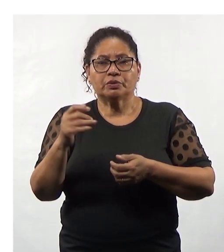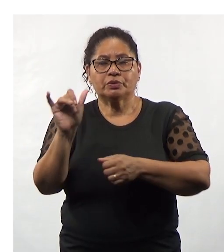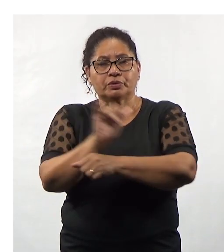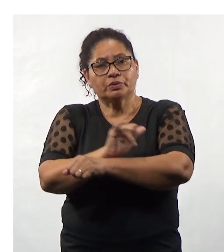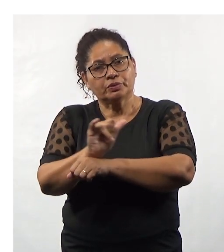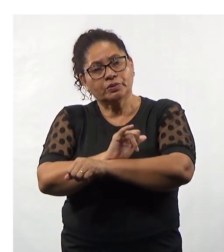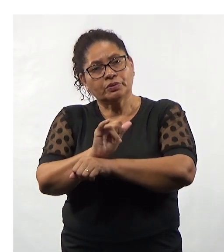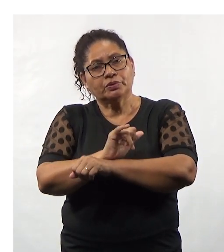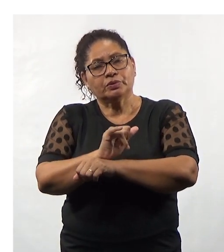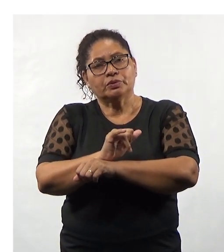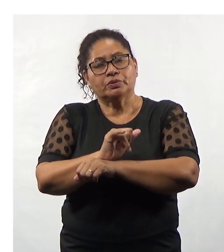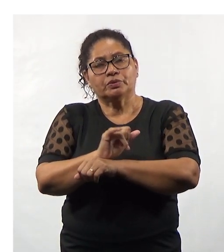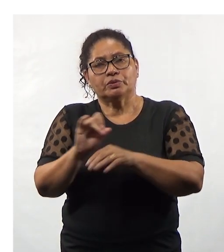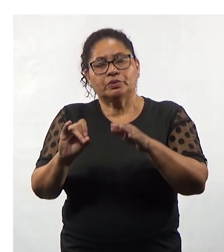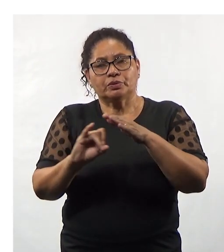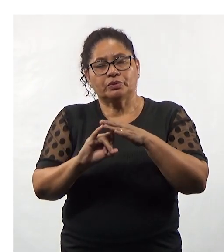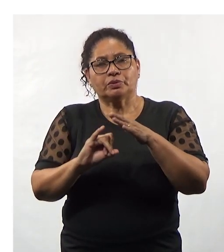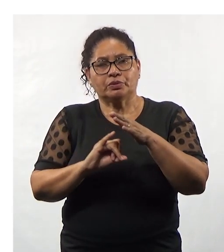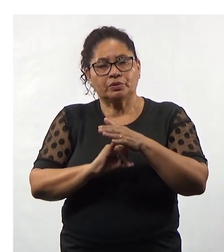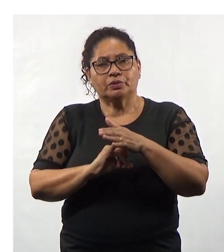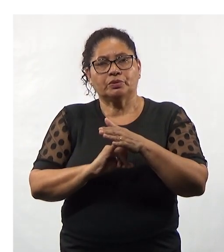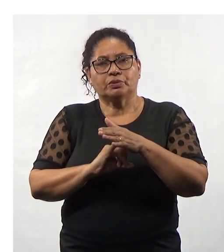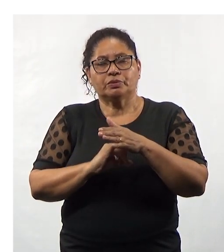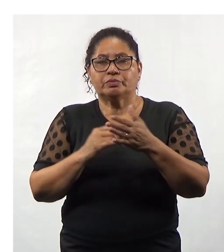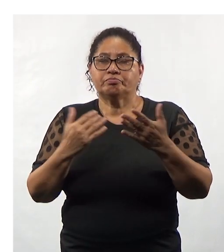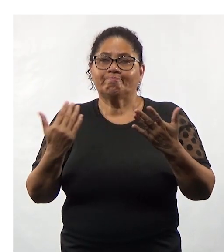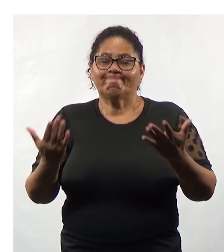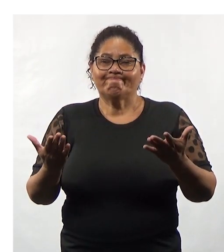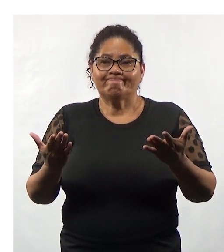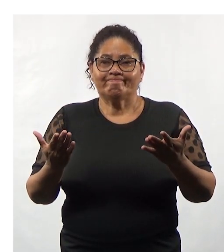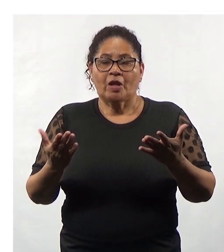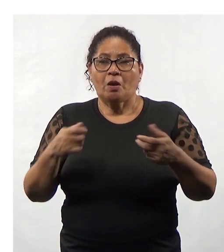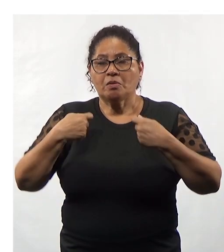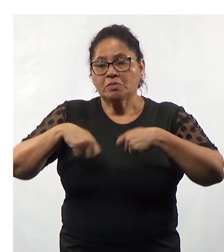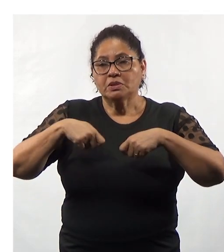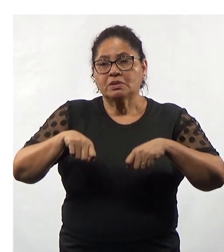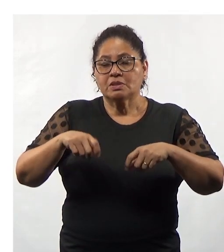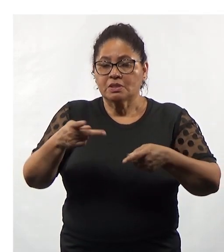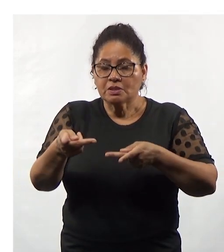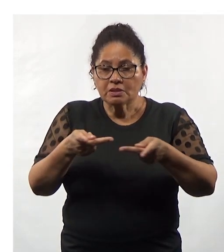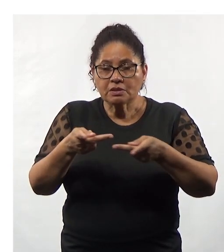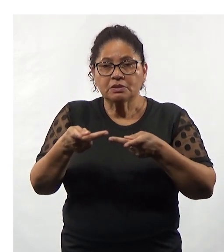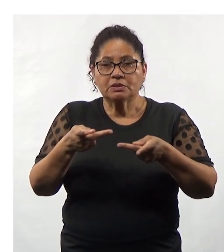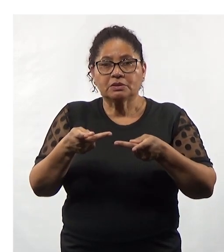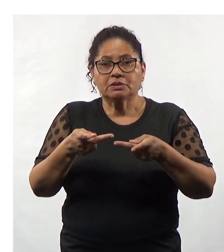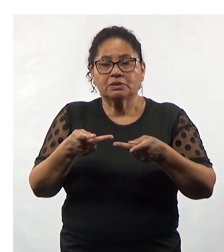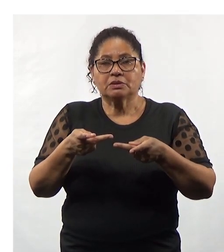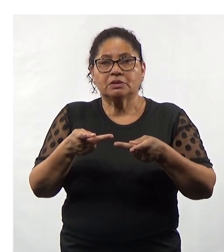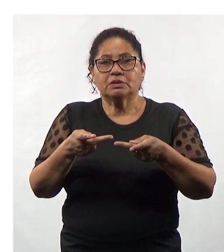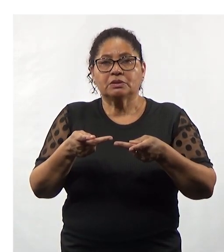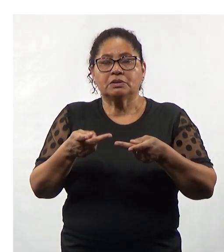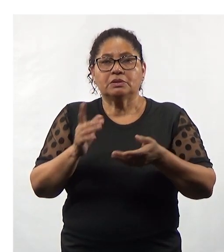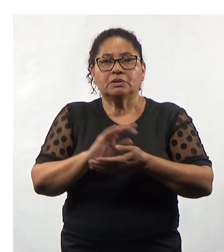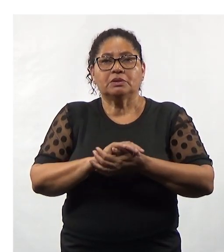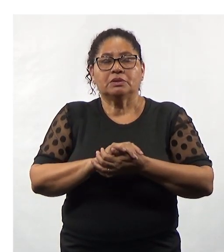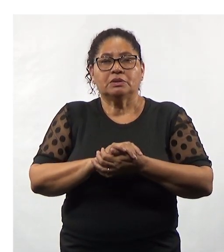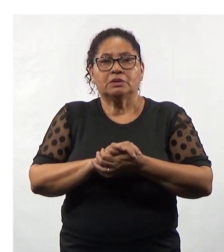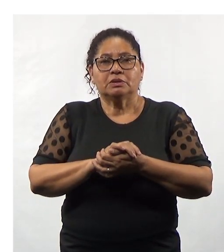estratégia, para a estratégia da instituição. Além disso, esse projeto também ele precisa estar